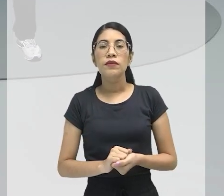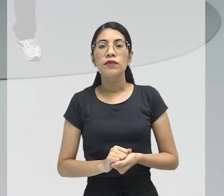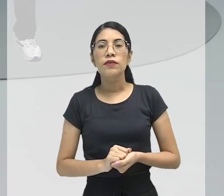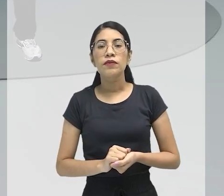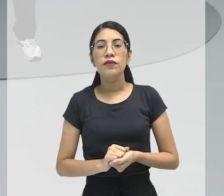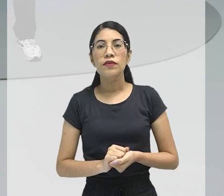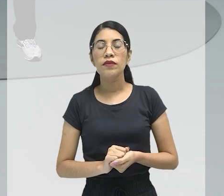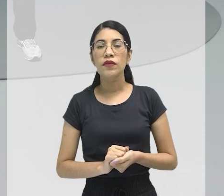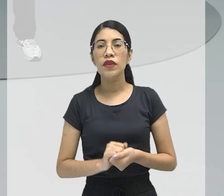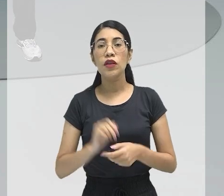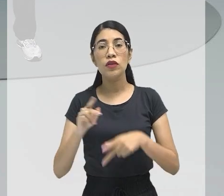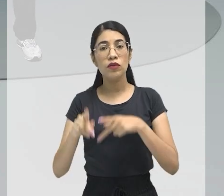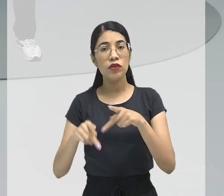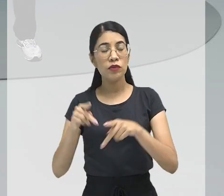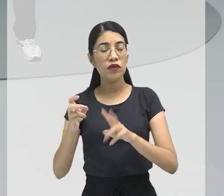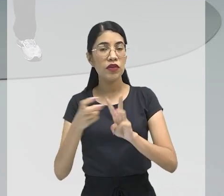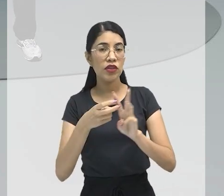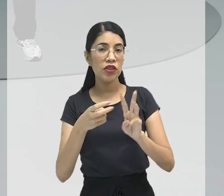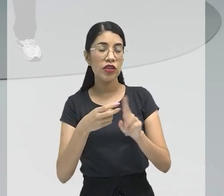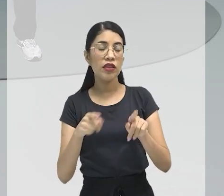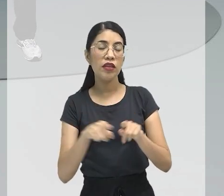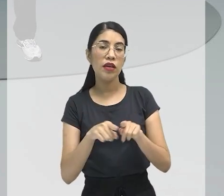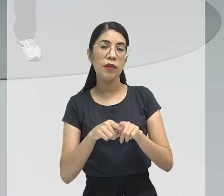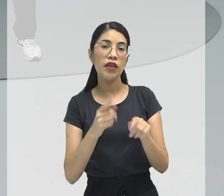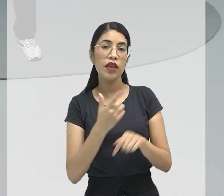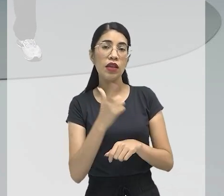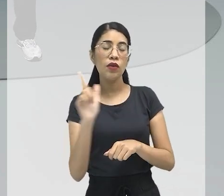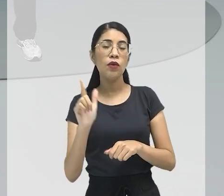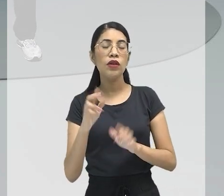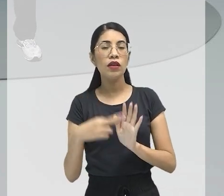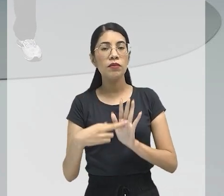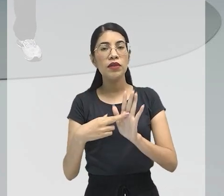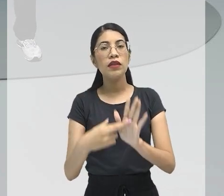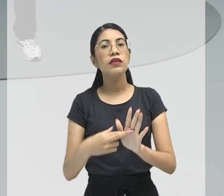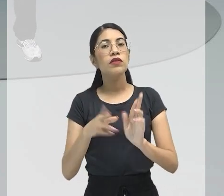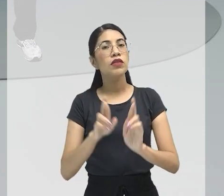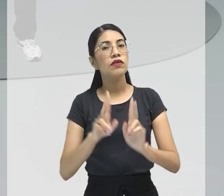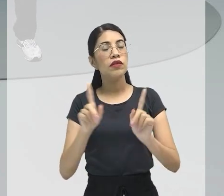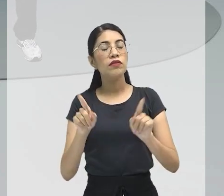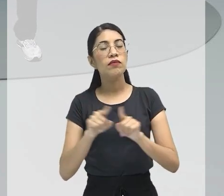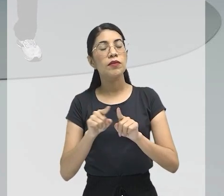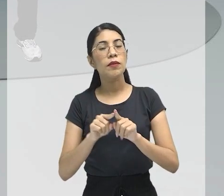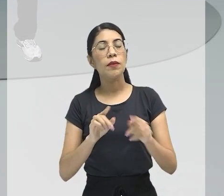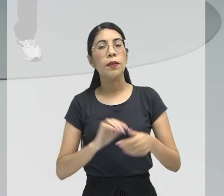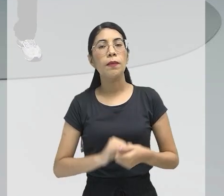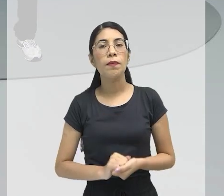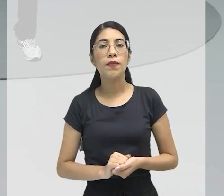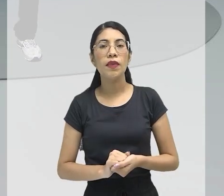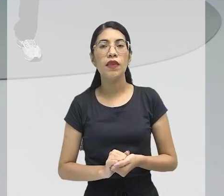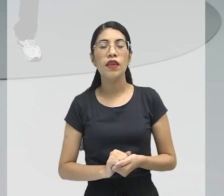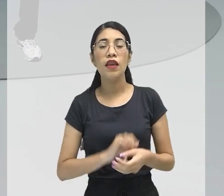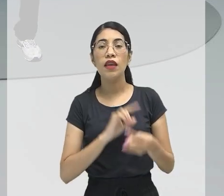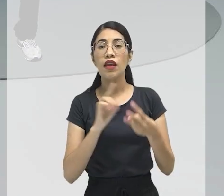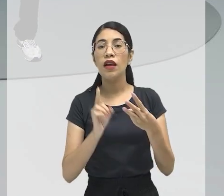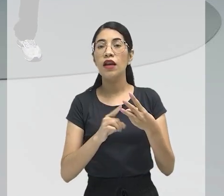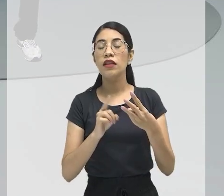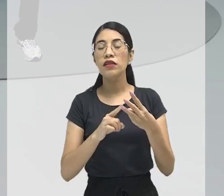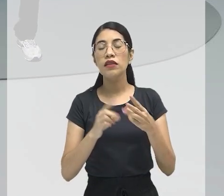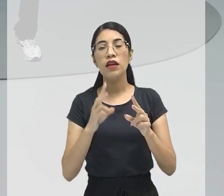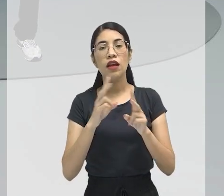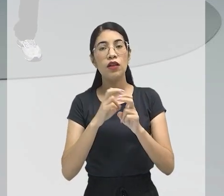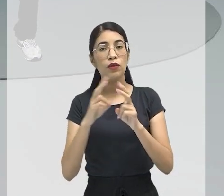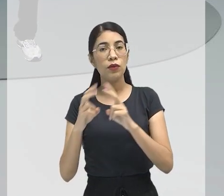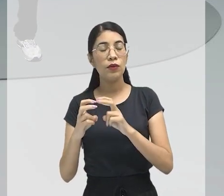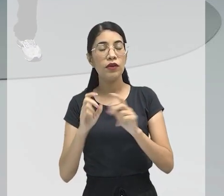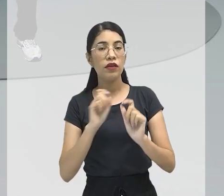luta aí dos povos indígenas e que também tem outra representatividade, tá bom? E a outra luta que nós